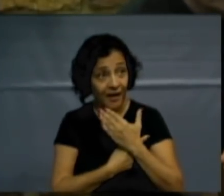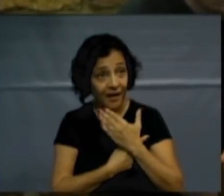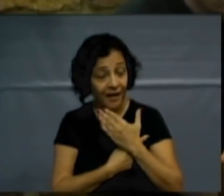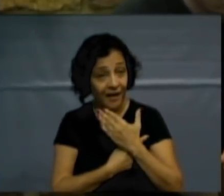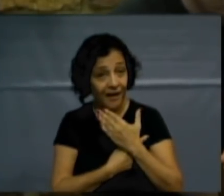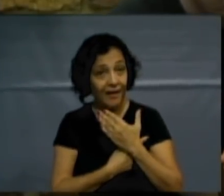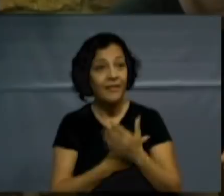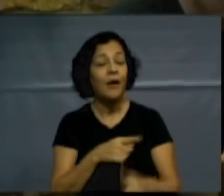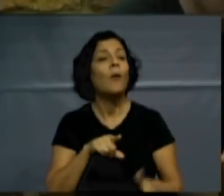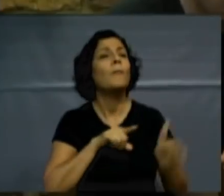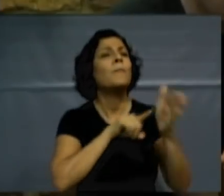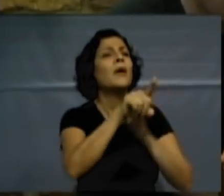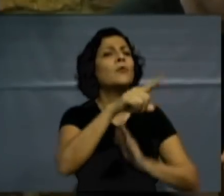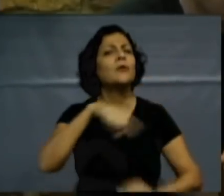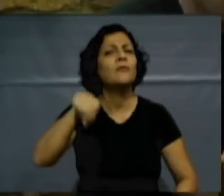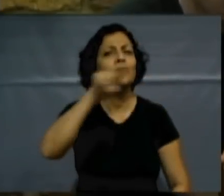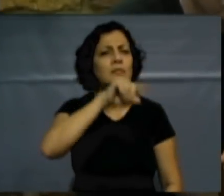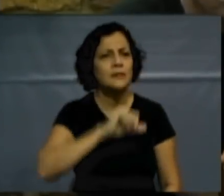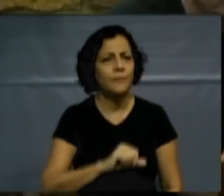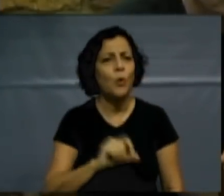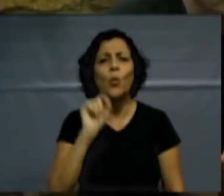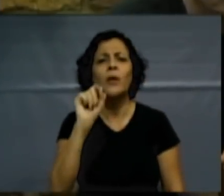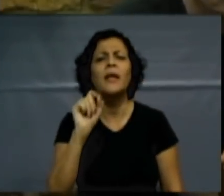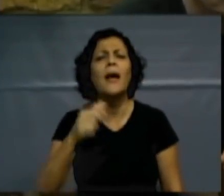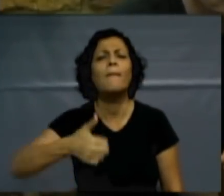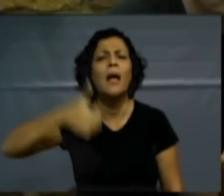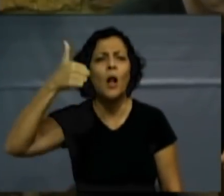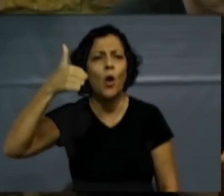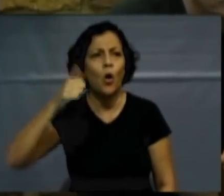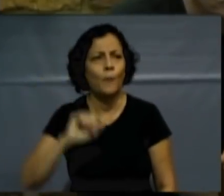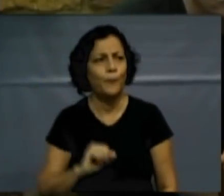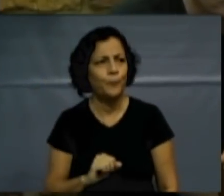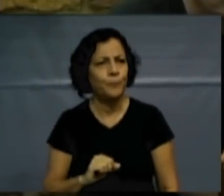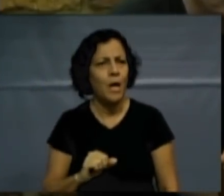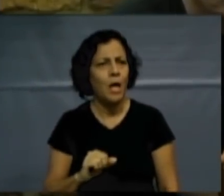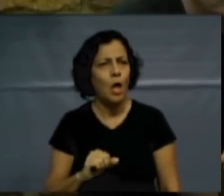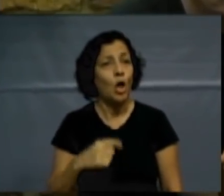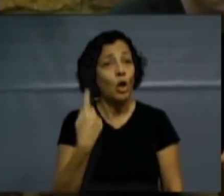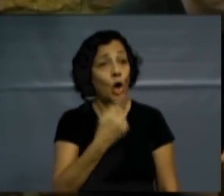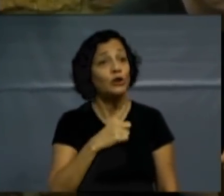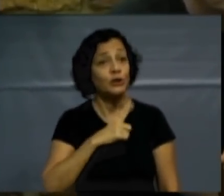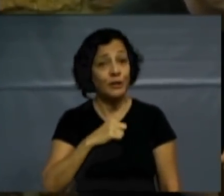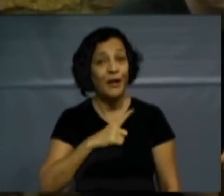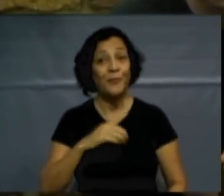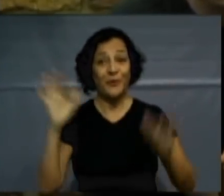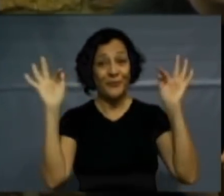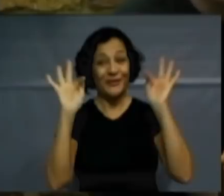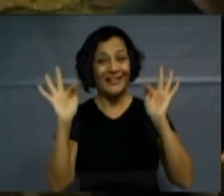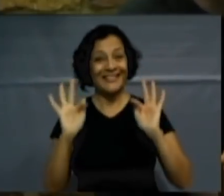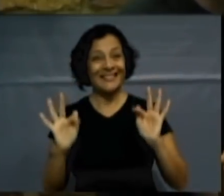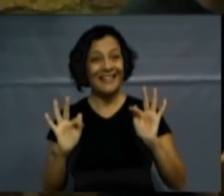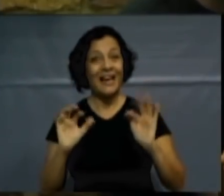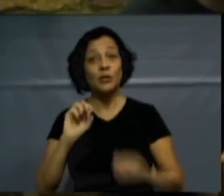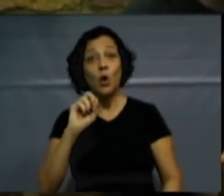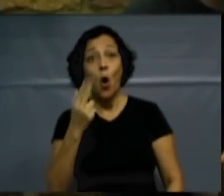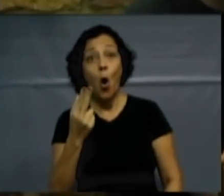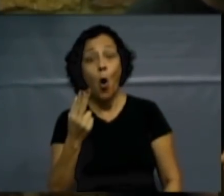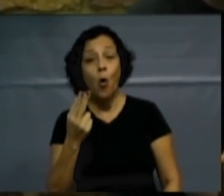Vou fazer uma pergunta para vocês. O que é melhor? A gente ter felicidade ou a gente ter razão?